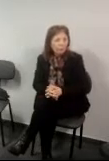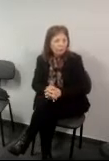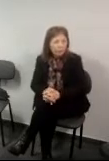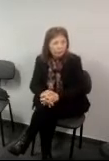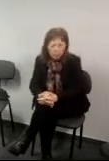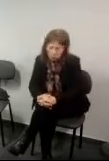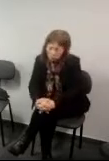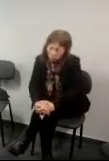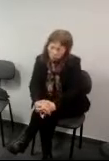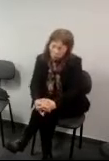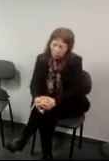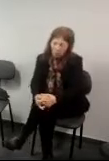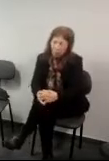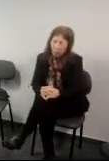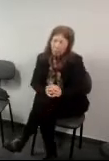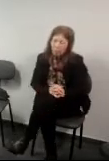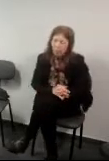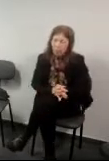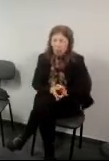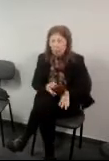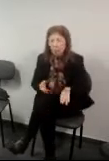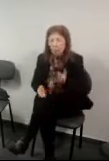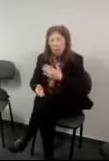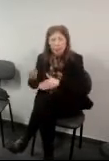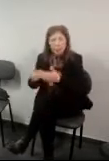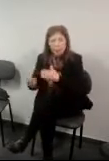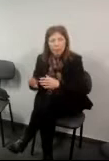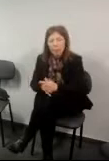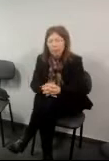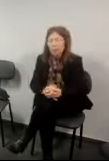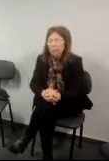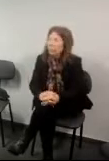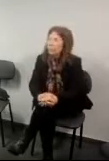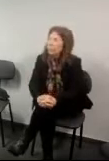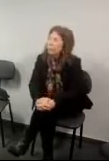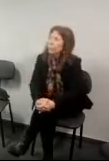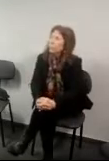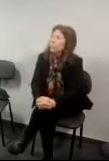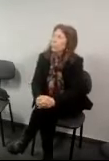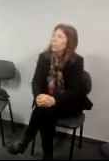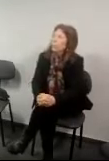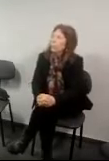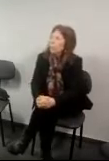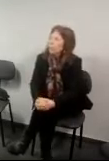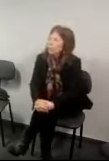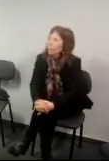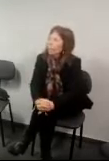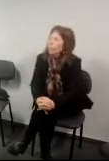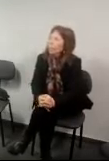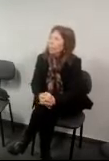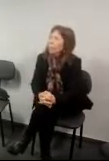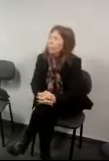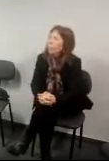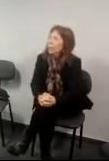já é o começo. E aí você não pode perder a oportunidade para que eles se integrem, né? Então, vamos lá. Dor de